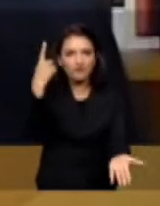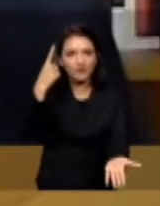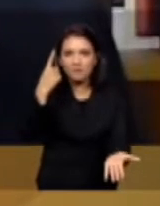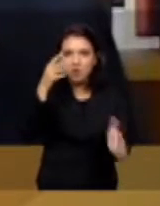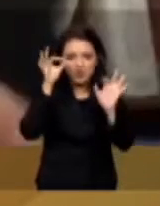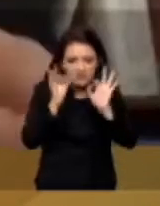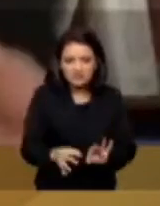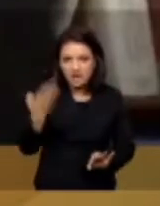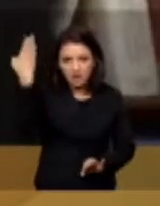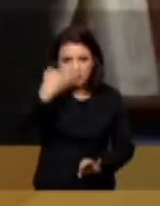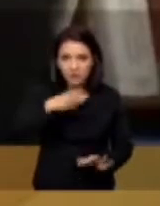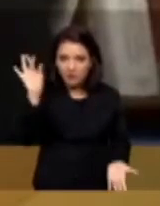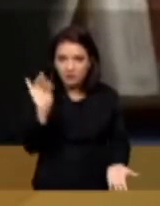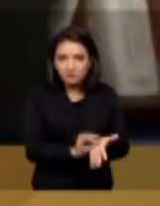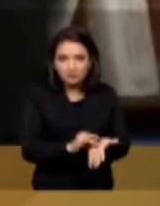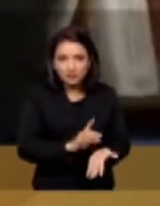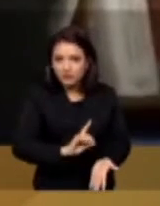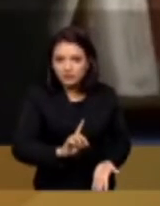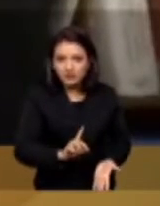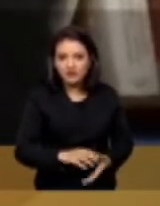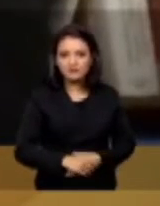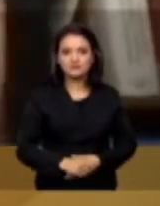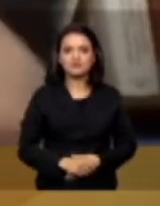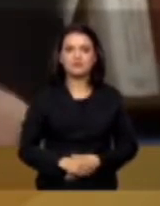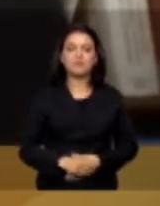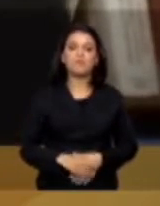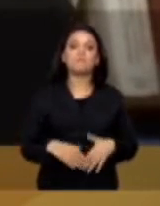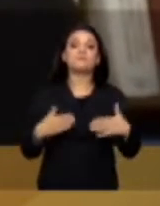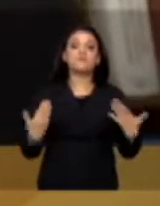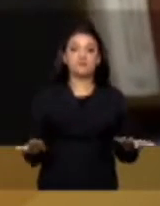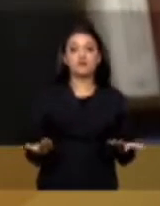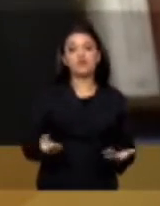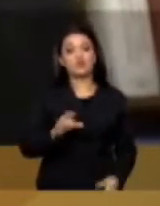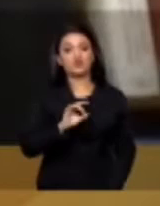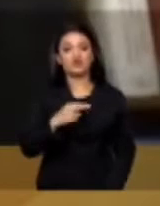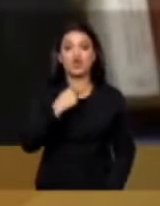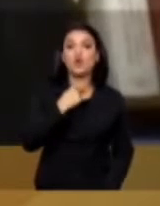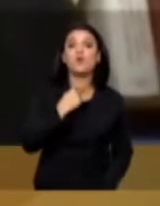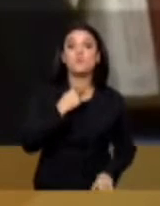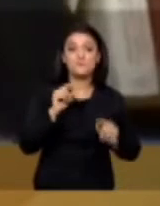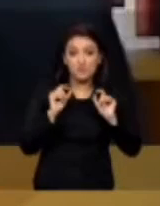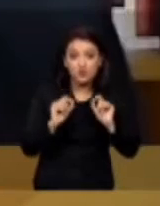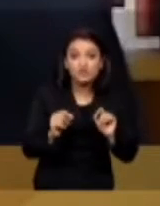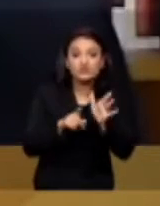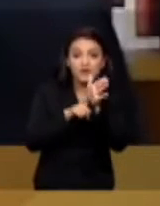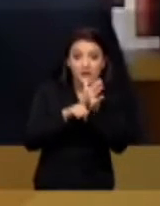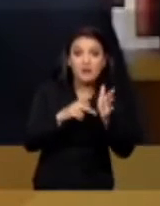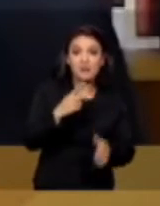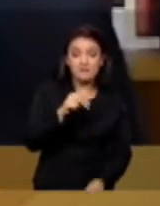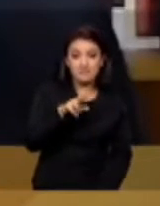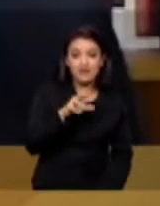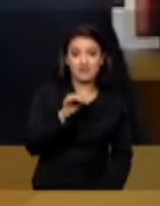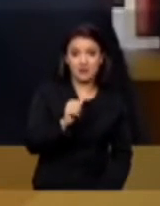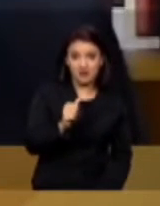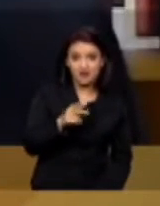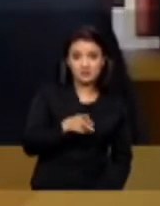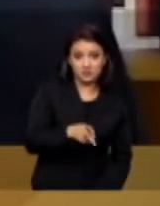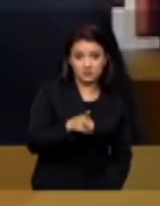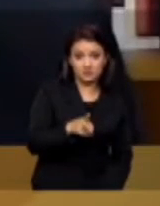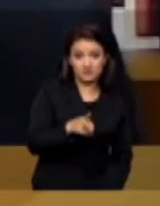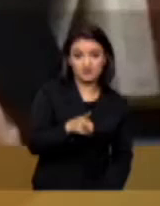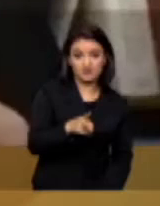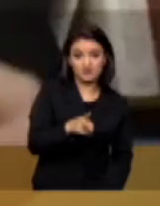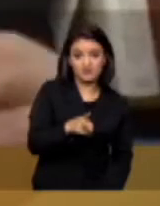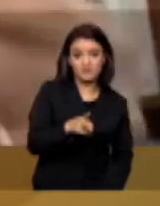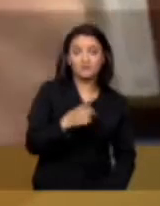provas. Atestou a integridade da cadeia de custódia e só não pôde completar a perícia. Mas ministro. É produto de crime, ministro.